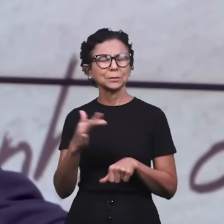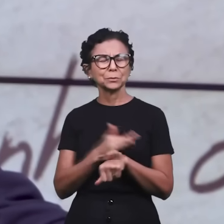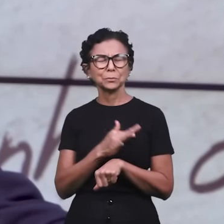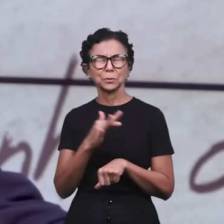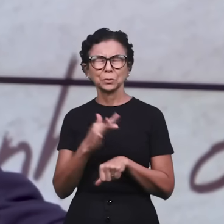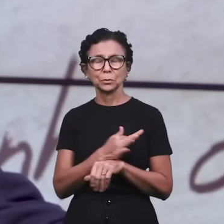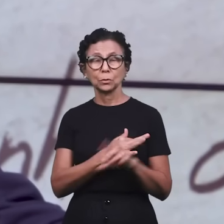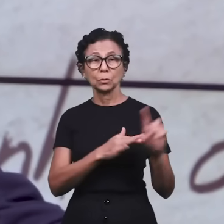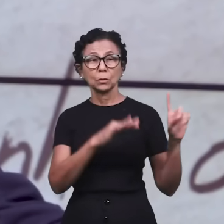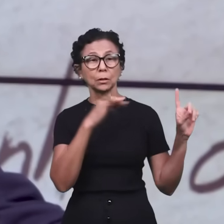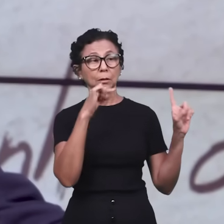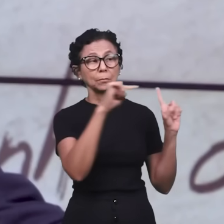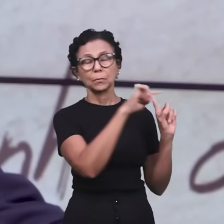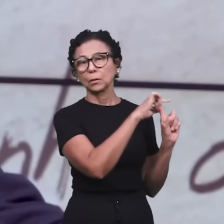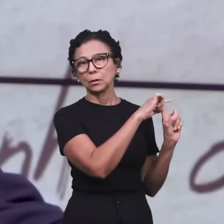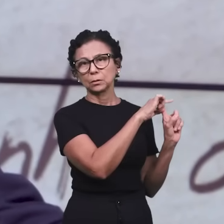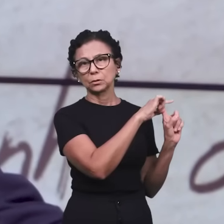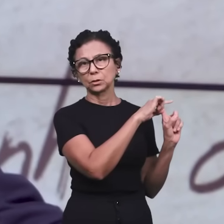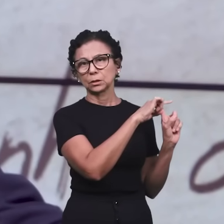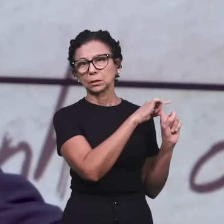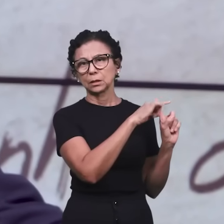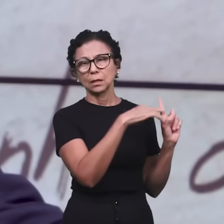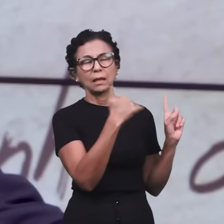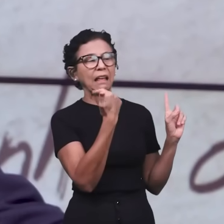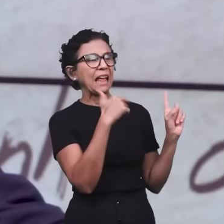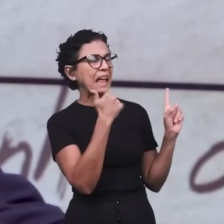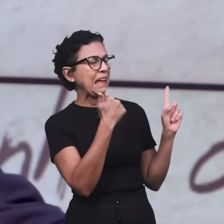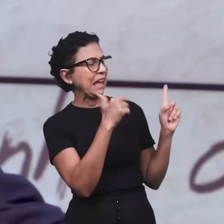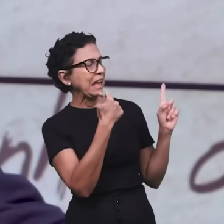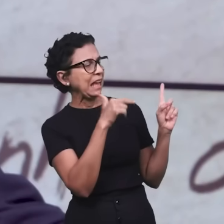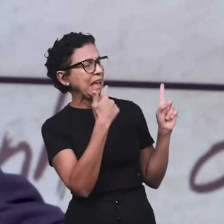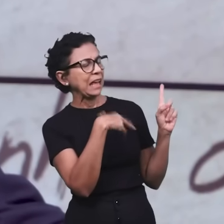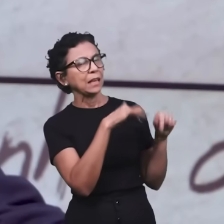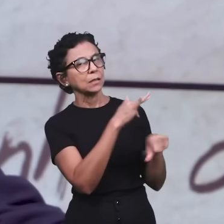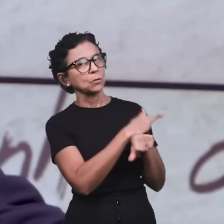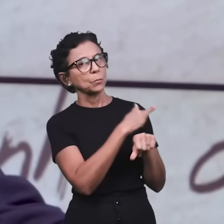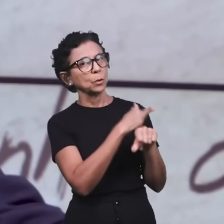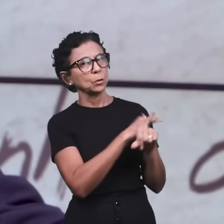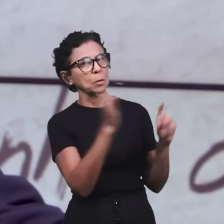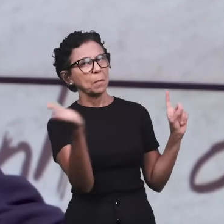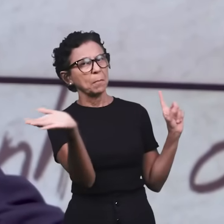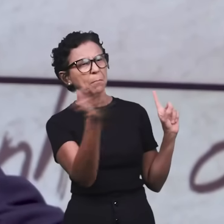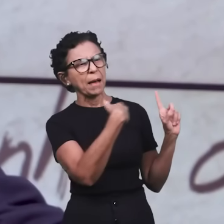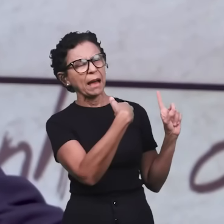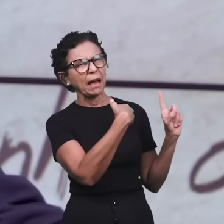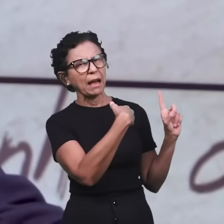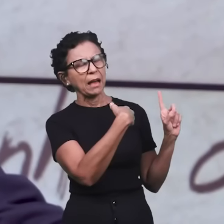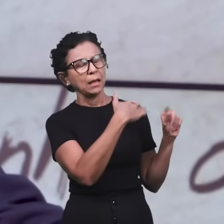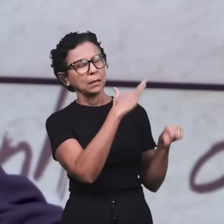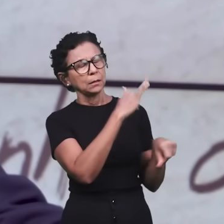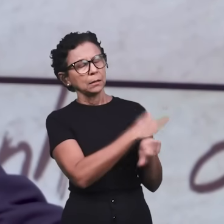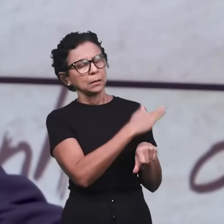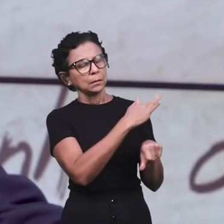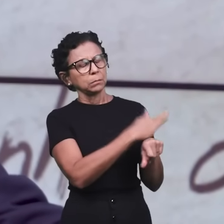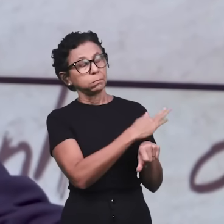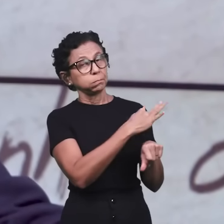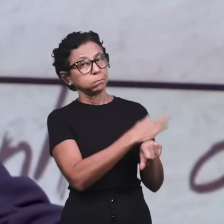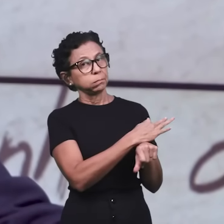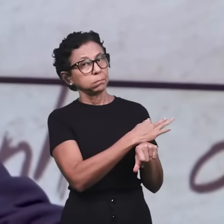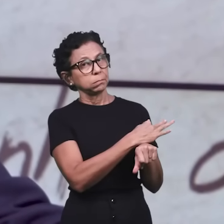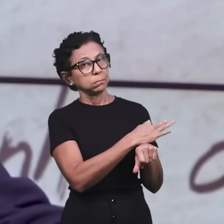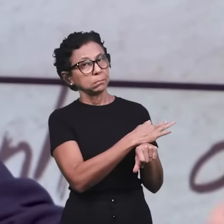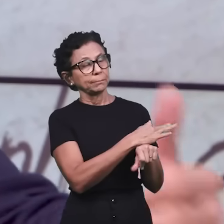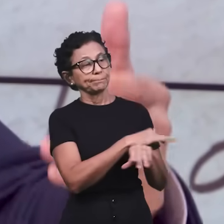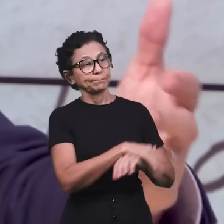que suportou a cruz, suportou deboches, suportou uma bofetada, mas